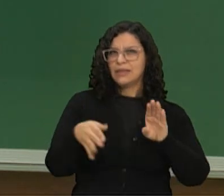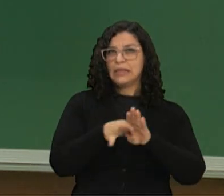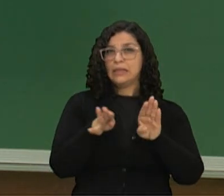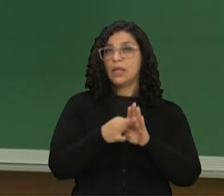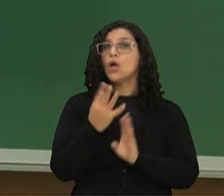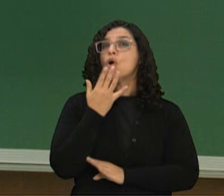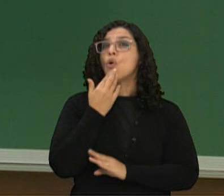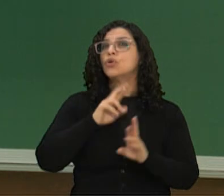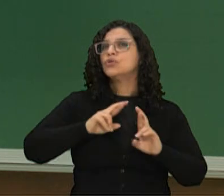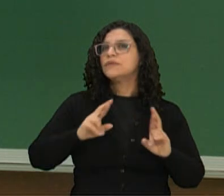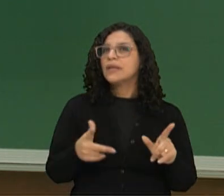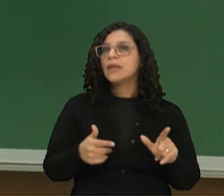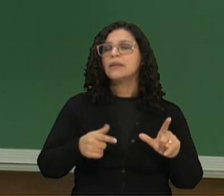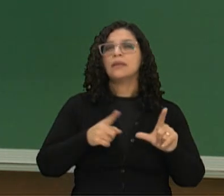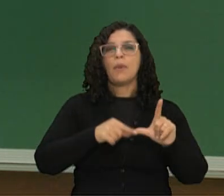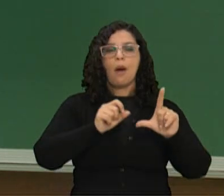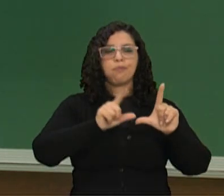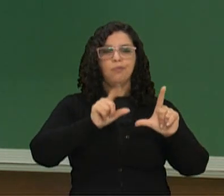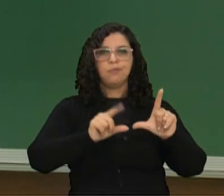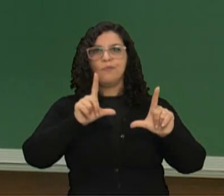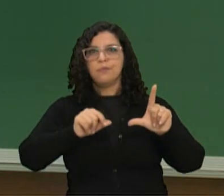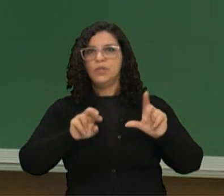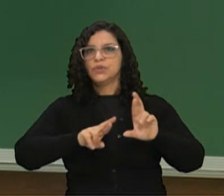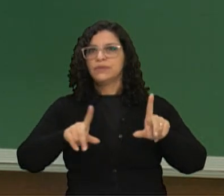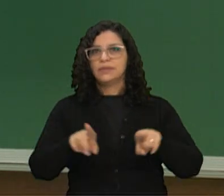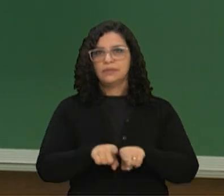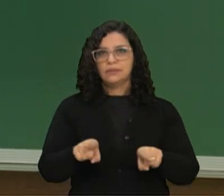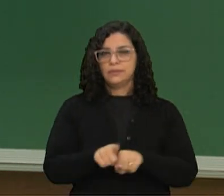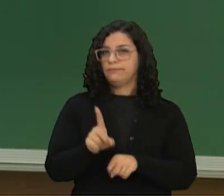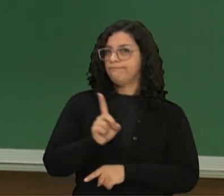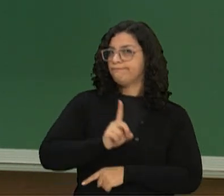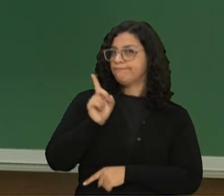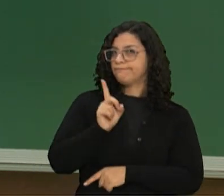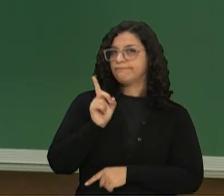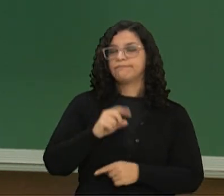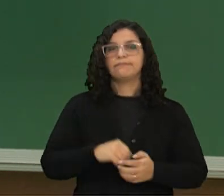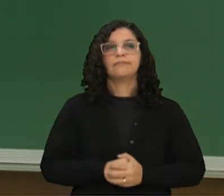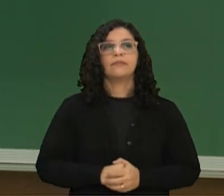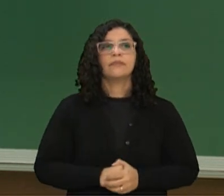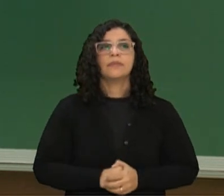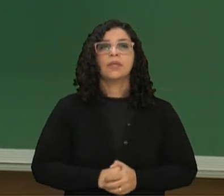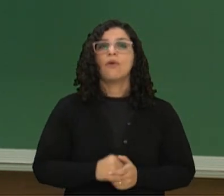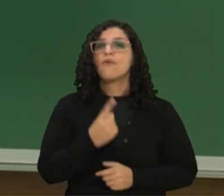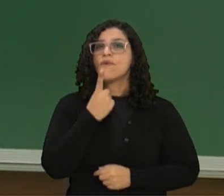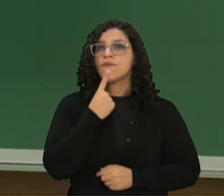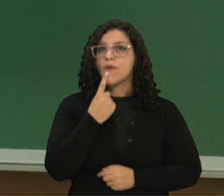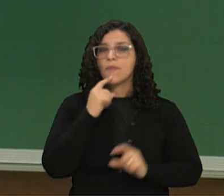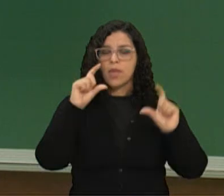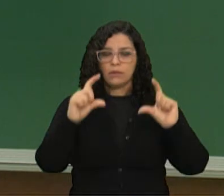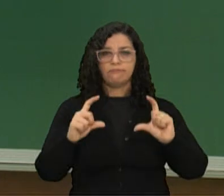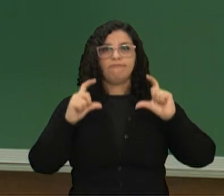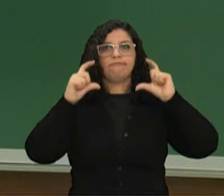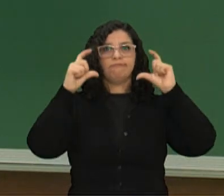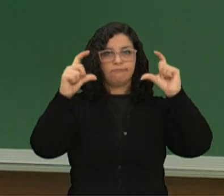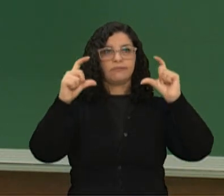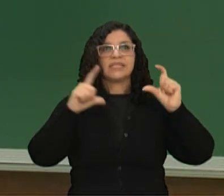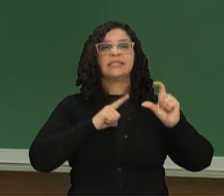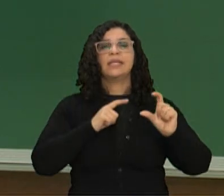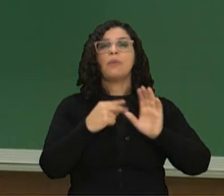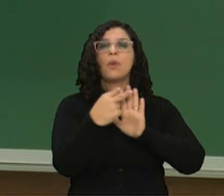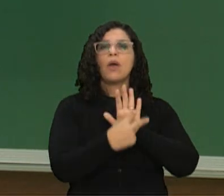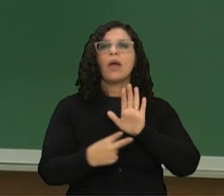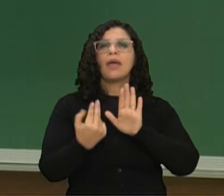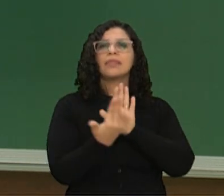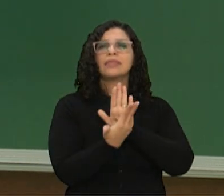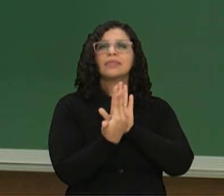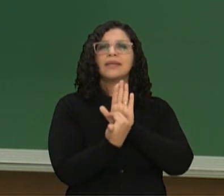ter letras de tamanhos diferentes e de cores diferentes. Então, a gente tem ali em vermelho uma parte inicial, temos as